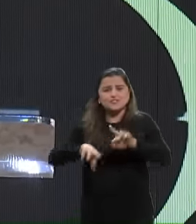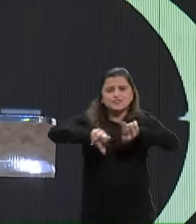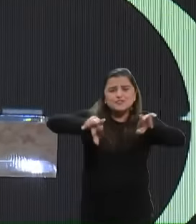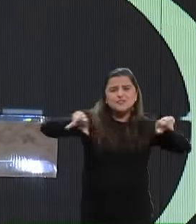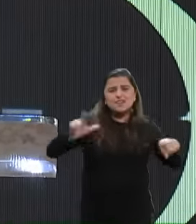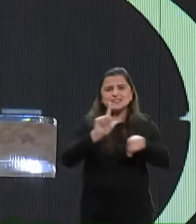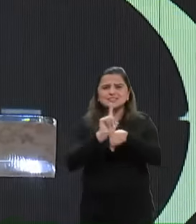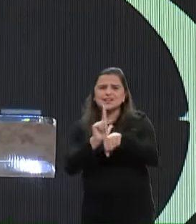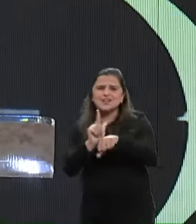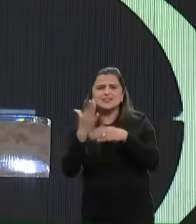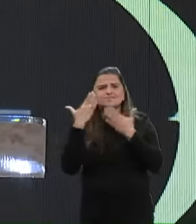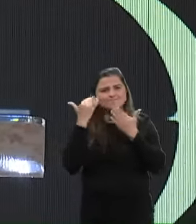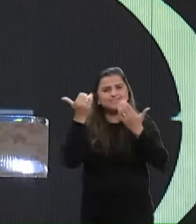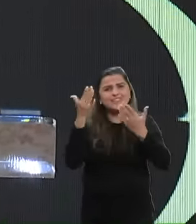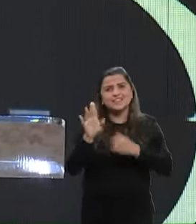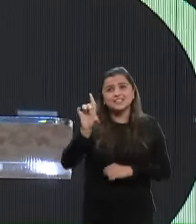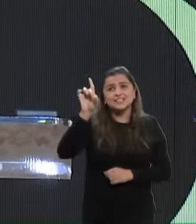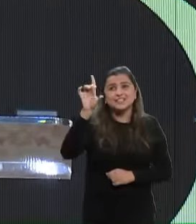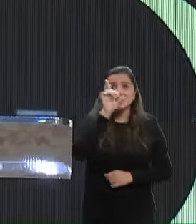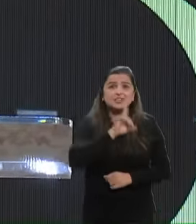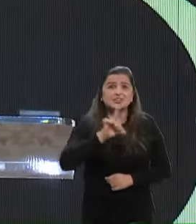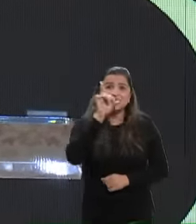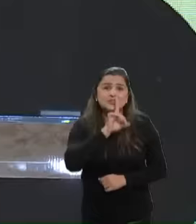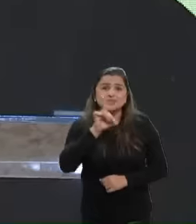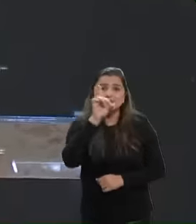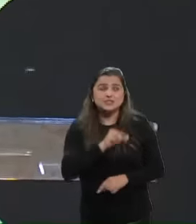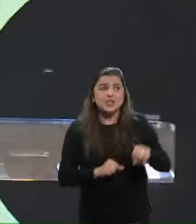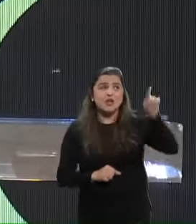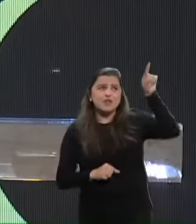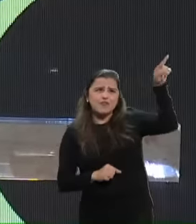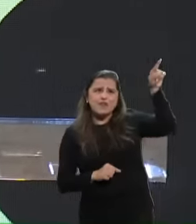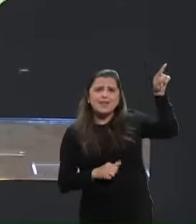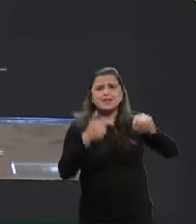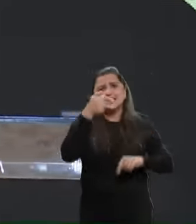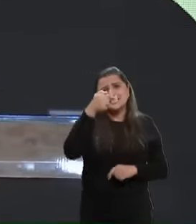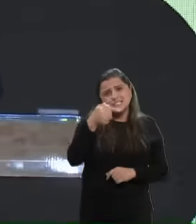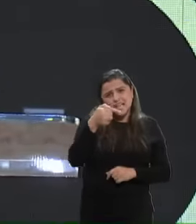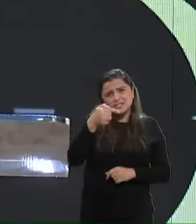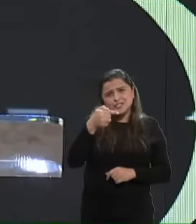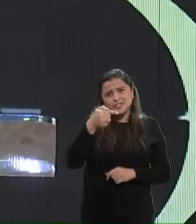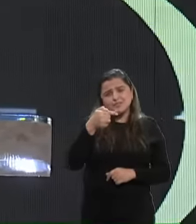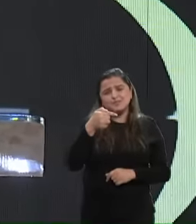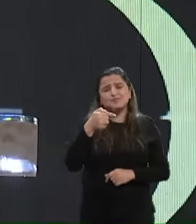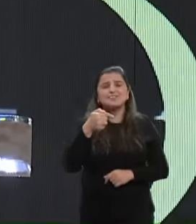Deus. Domingo vou estar em Lagoinha de Sete Lagoas.